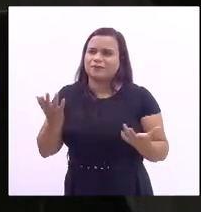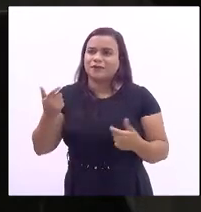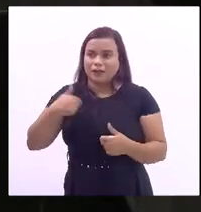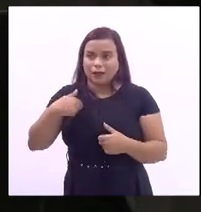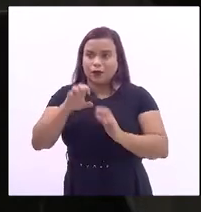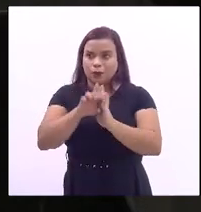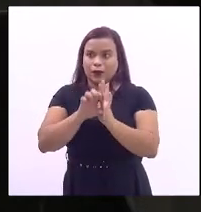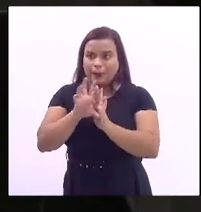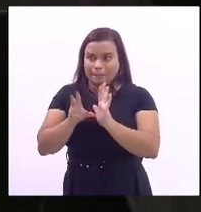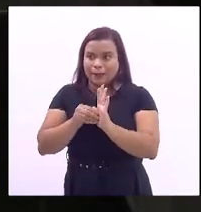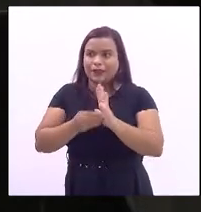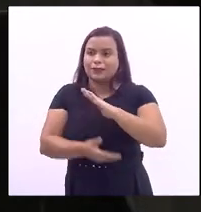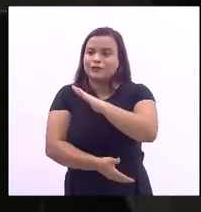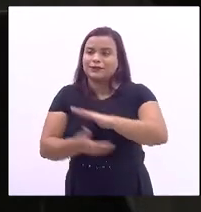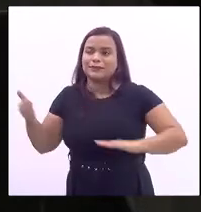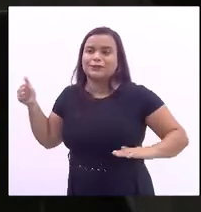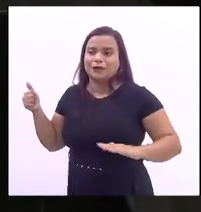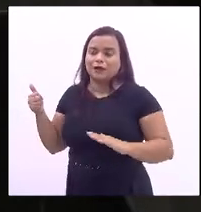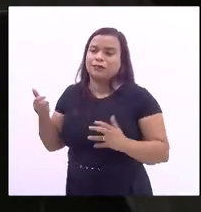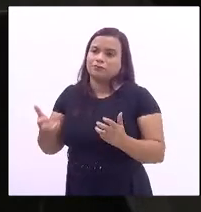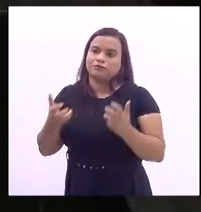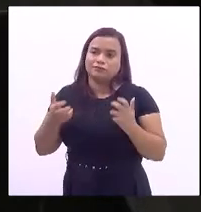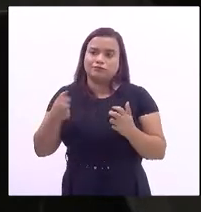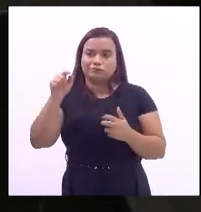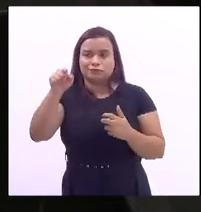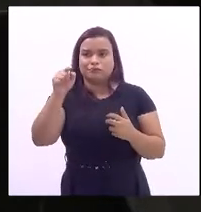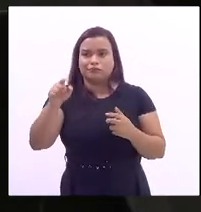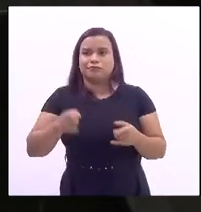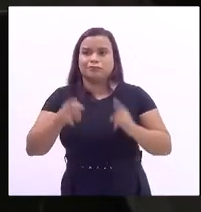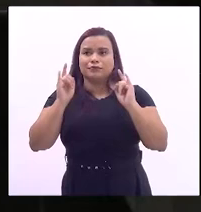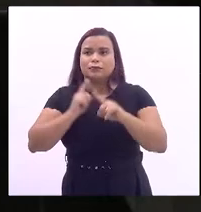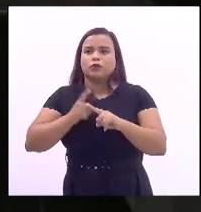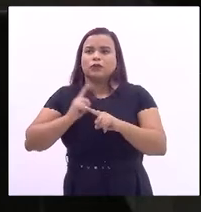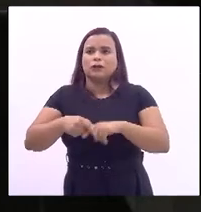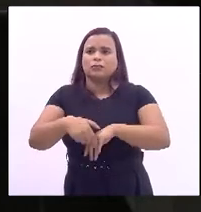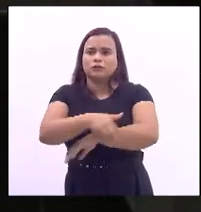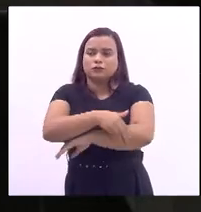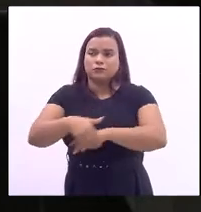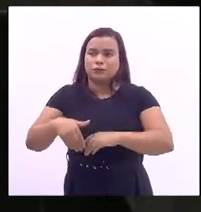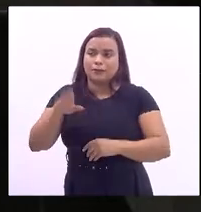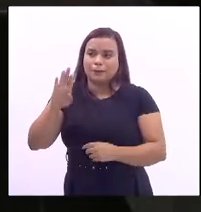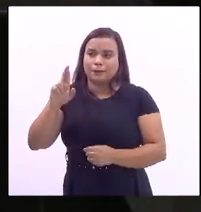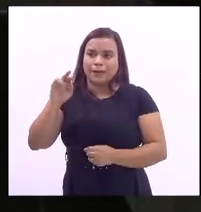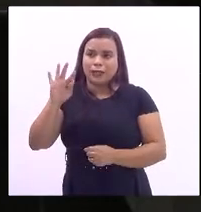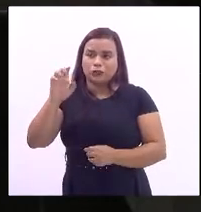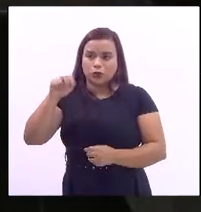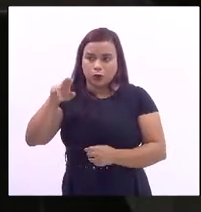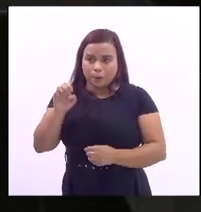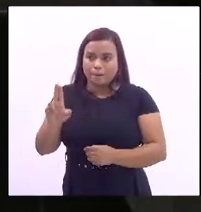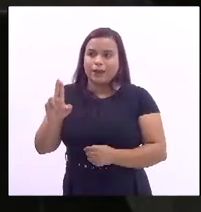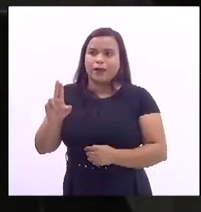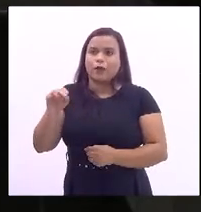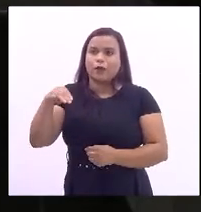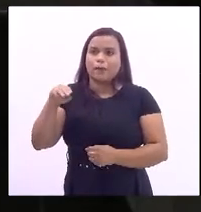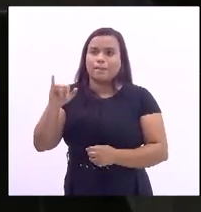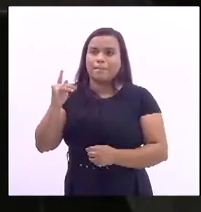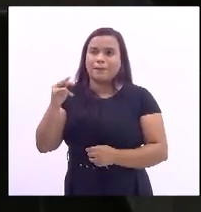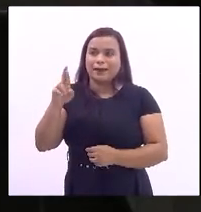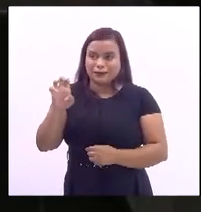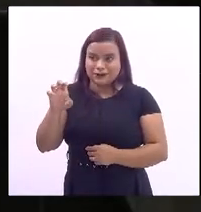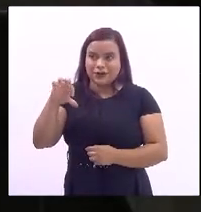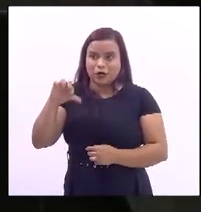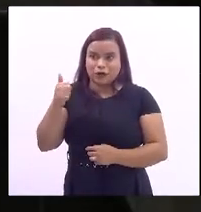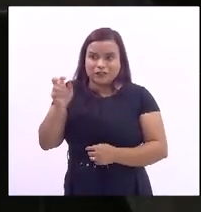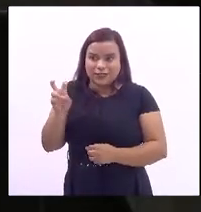suprimir esse emoji porque Bartolomeu Mitre 915 não é um